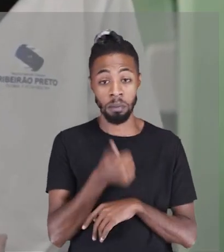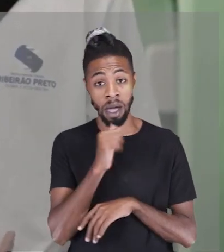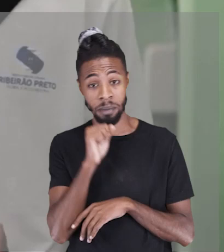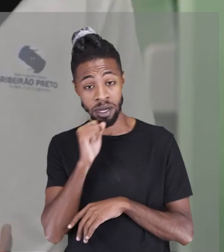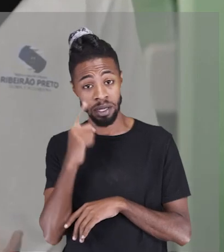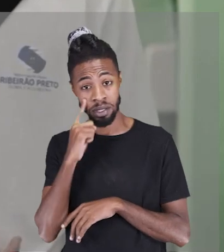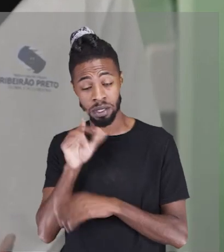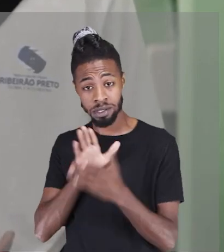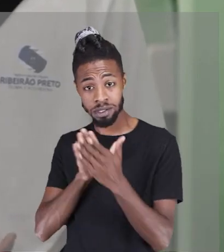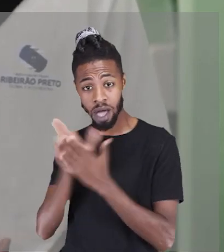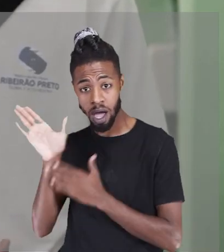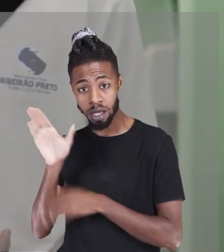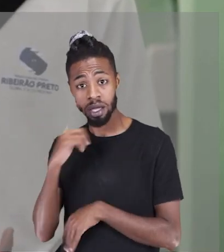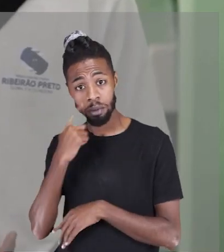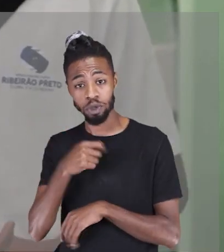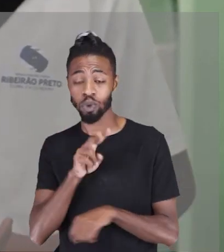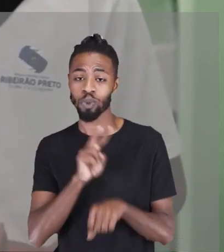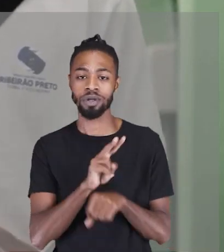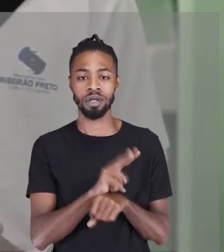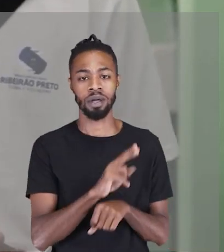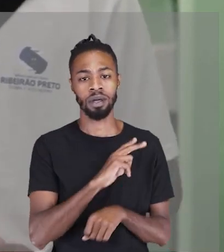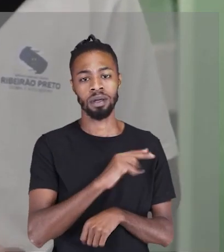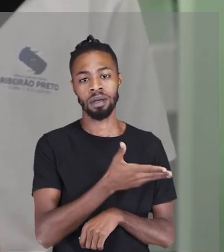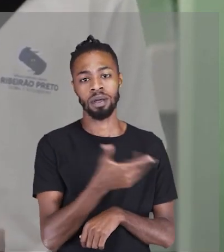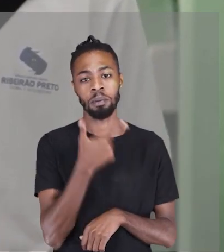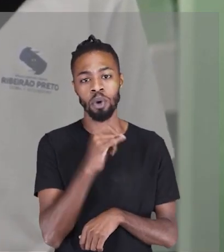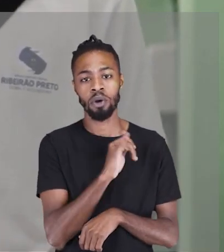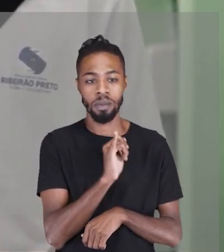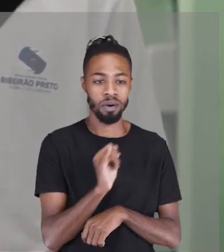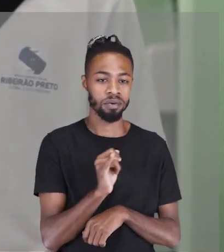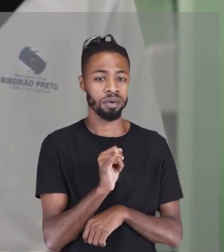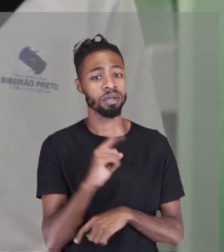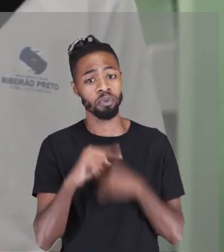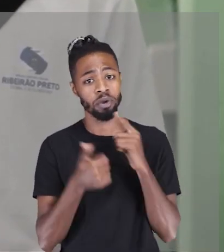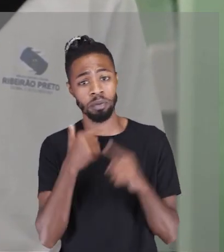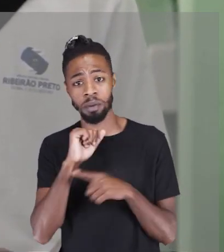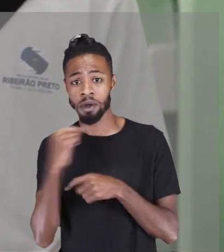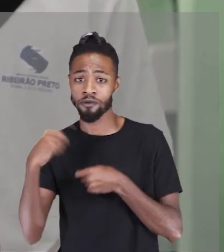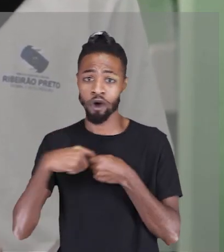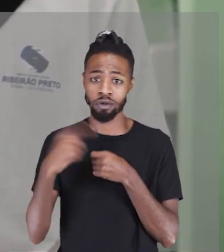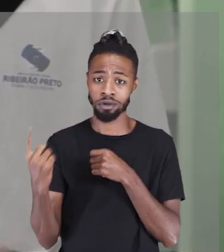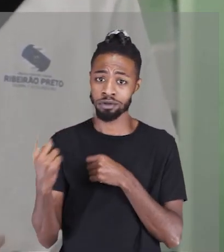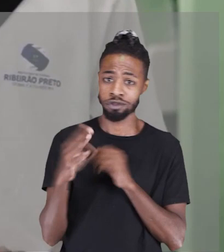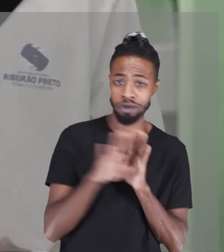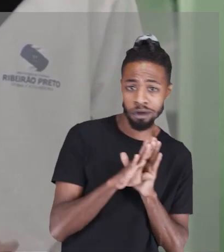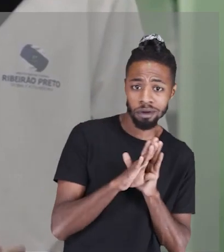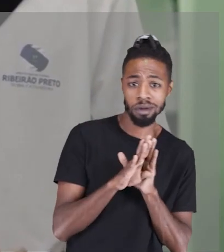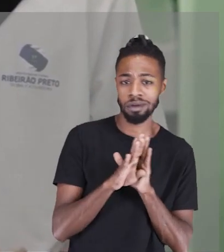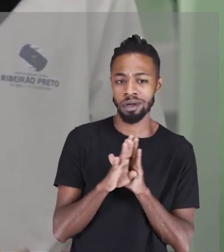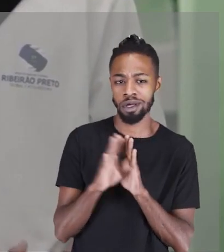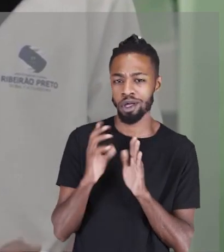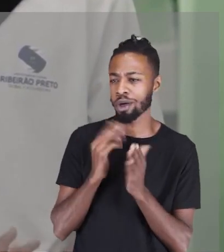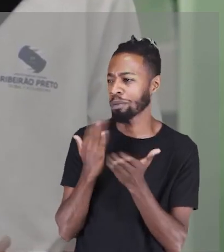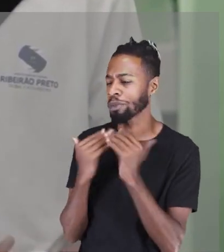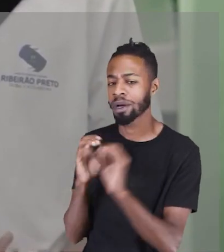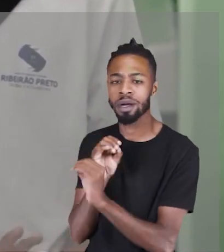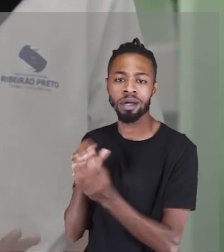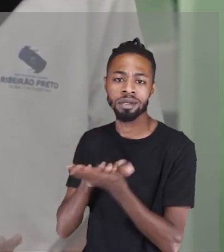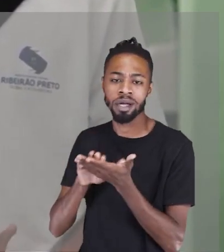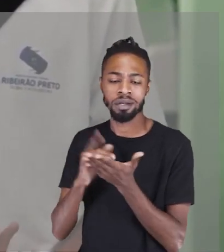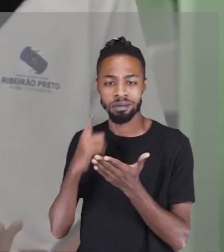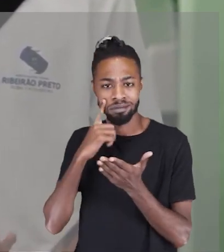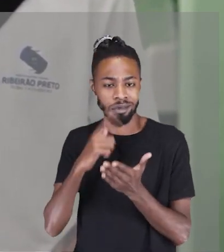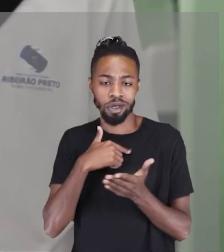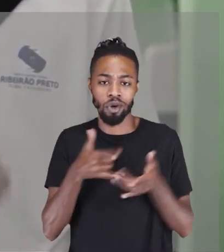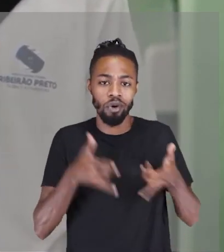tenho que cuidar dos meus irmãos mais pequenos e tal. Aí, quando minha mãe chega assim, eu não sou muito de conversar, falar, tudo bem e tal. Eu se